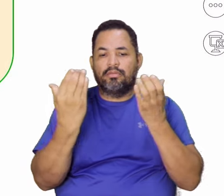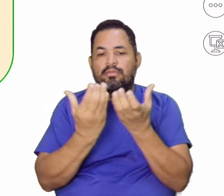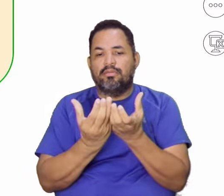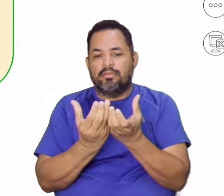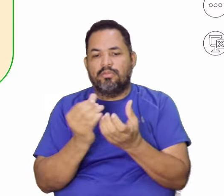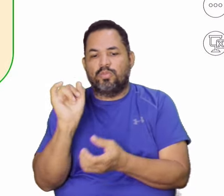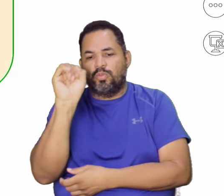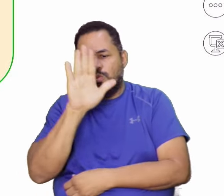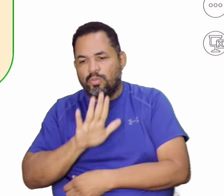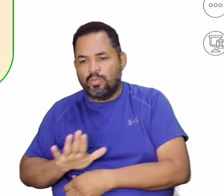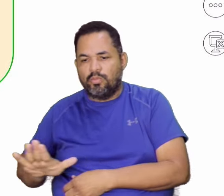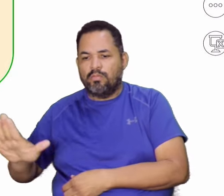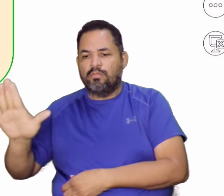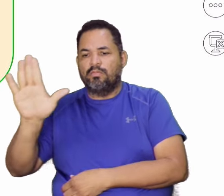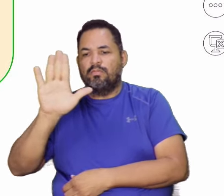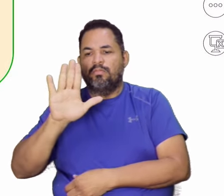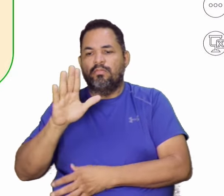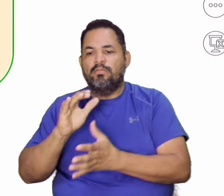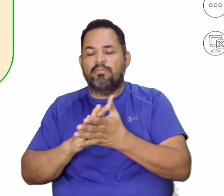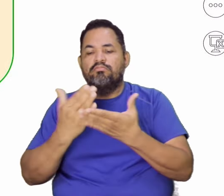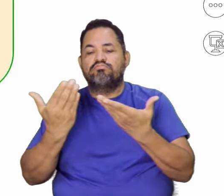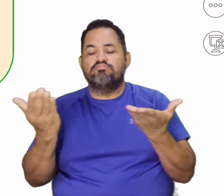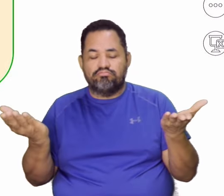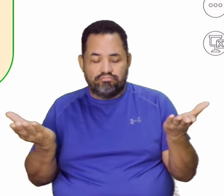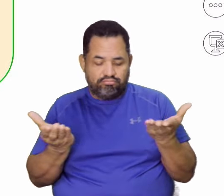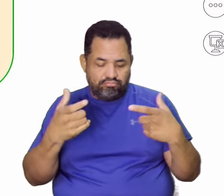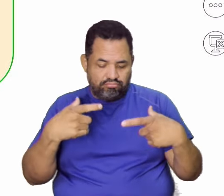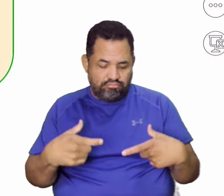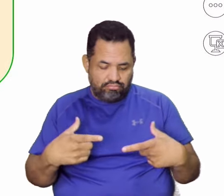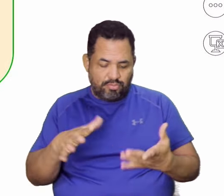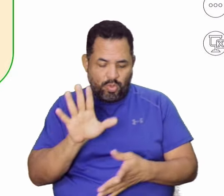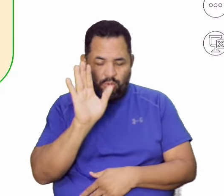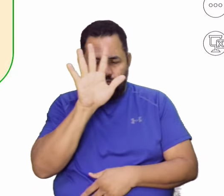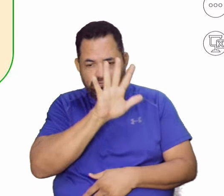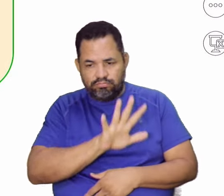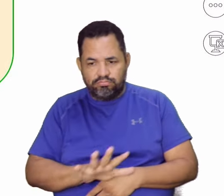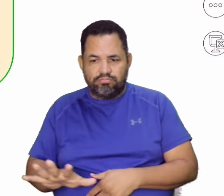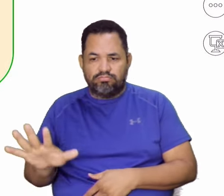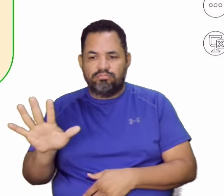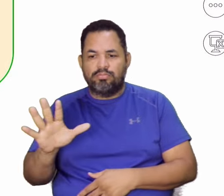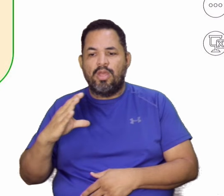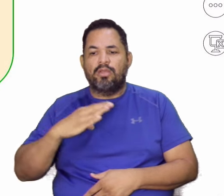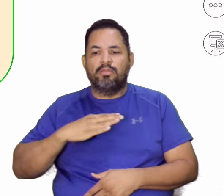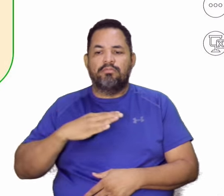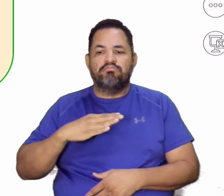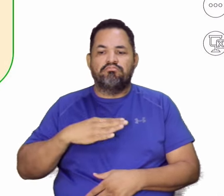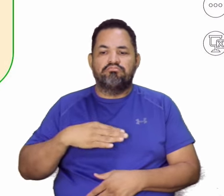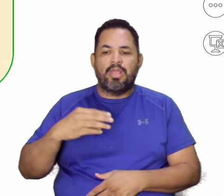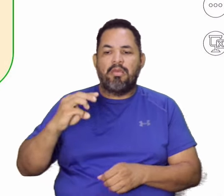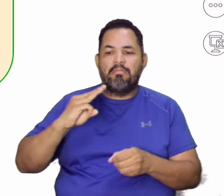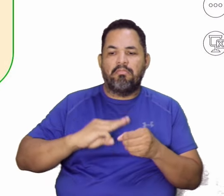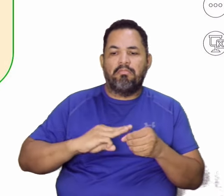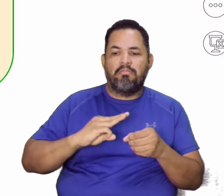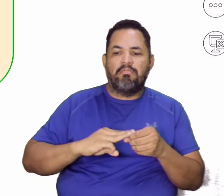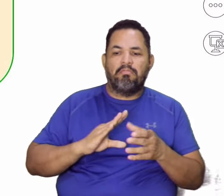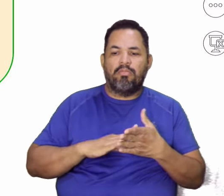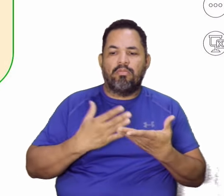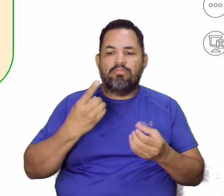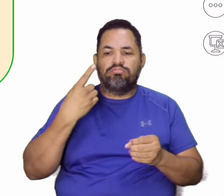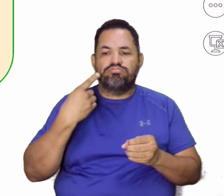aí no meu local onde eu estou aqui agora qual é a Regional Qual é a cidade Qual é o município Qual o